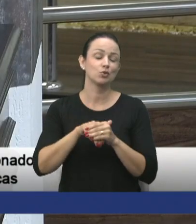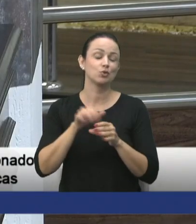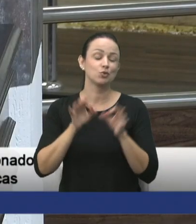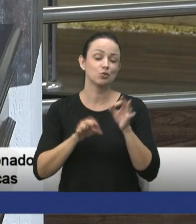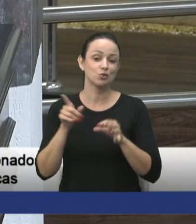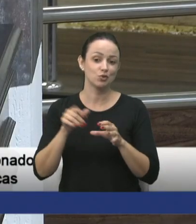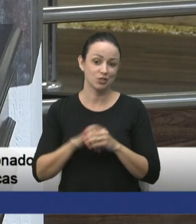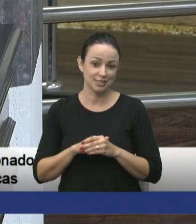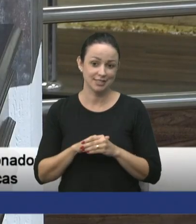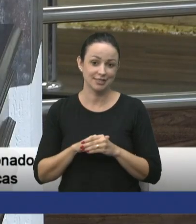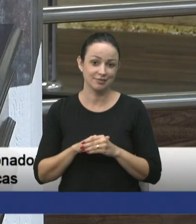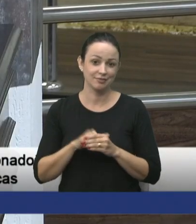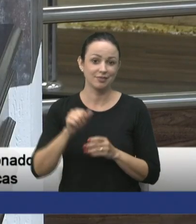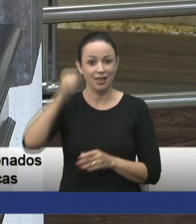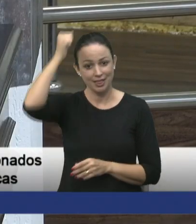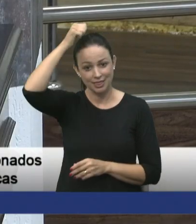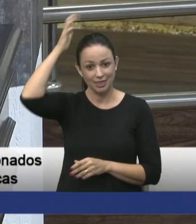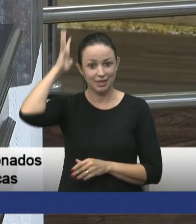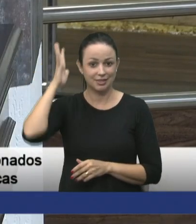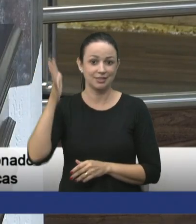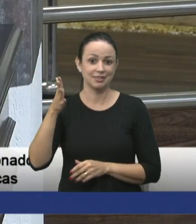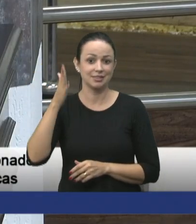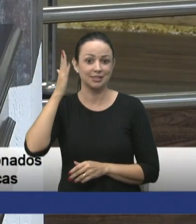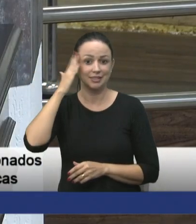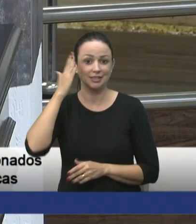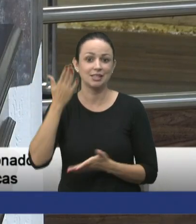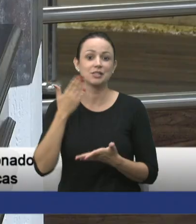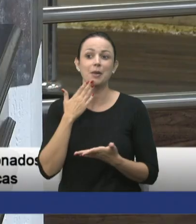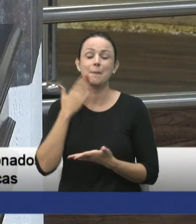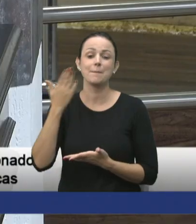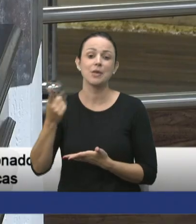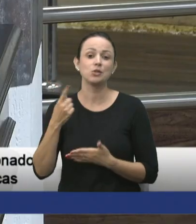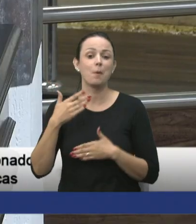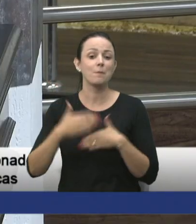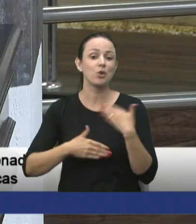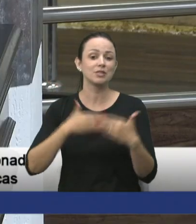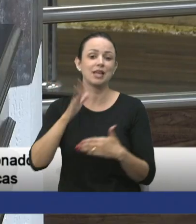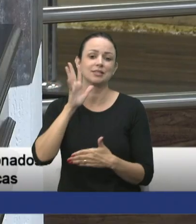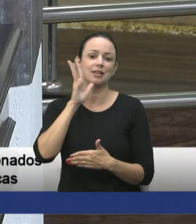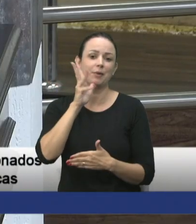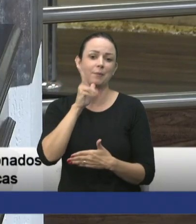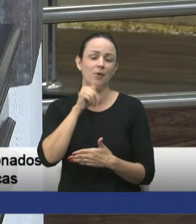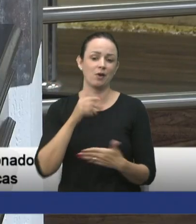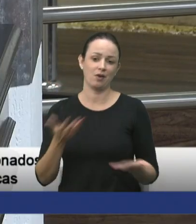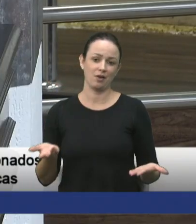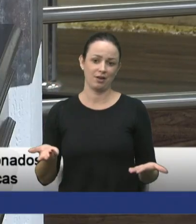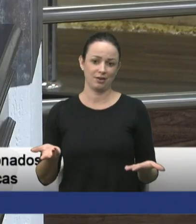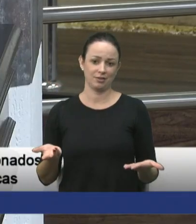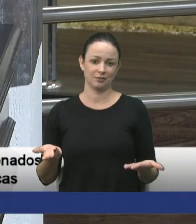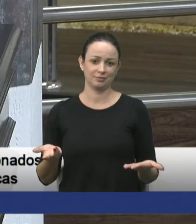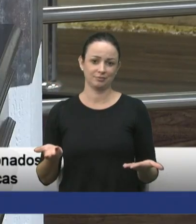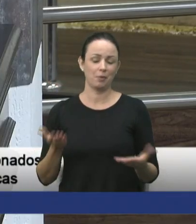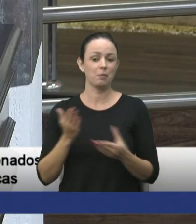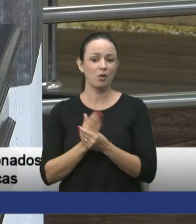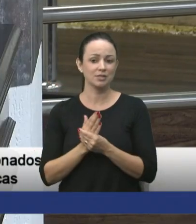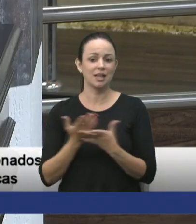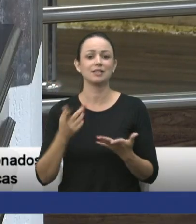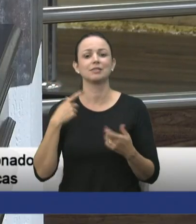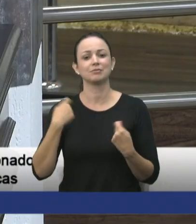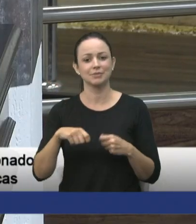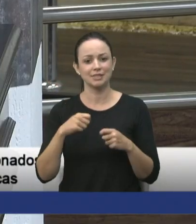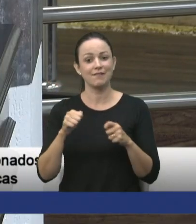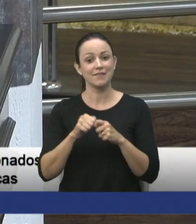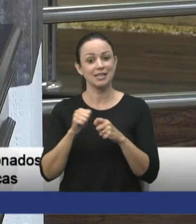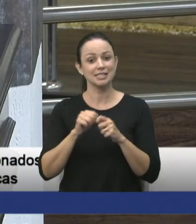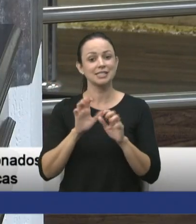Daniela sabe, quanto que você peticiona um processo e demora. Então, a gente tem que criar uma rede de apoio